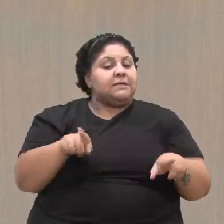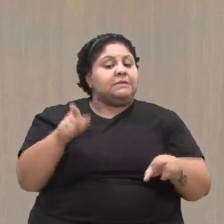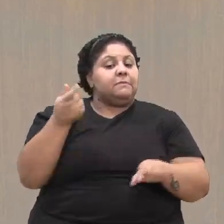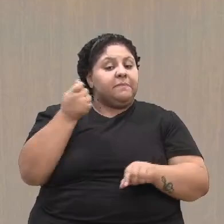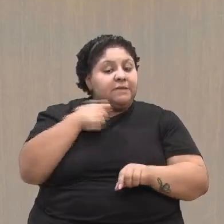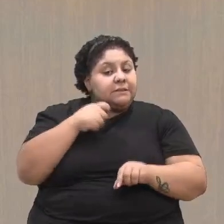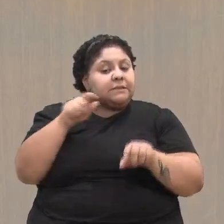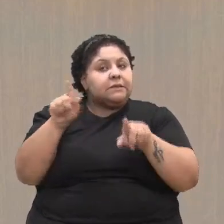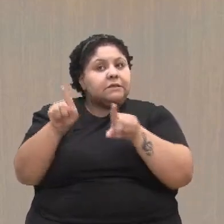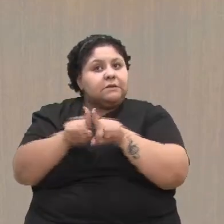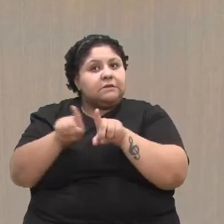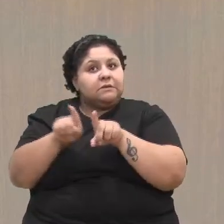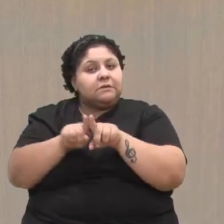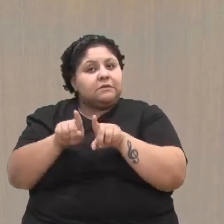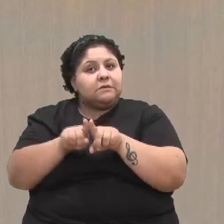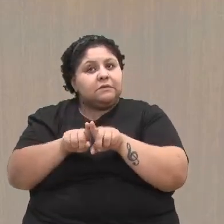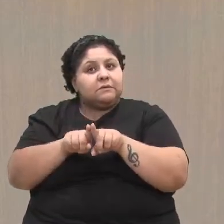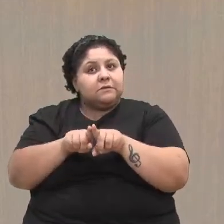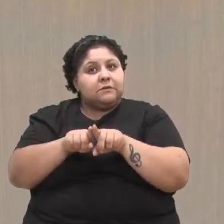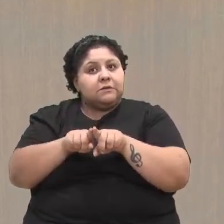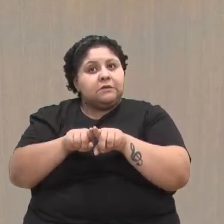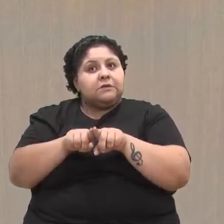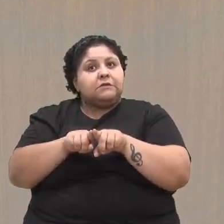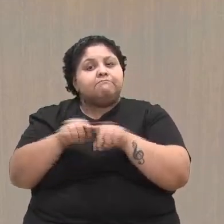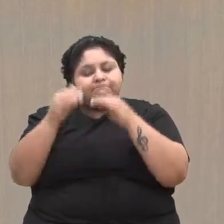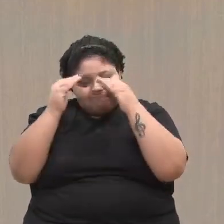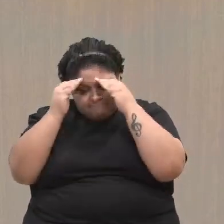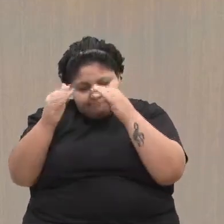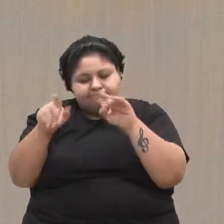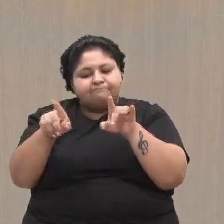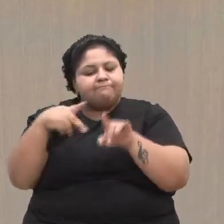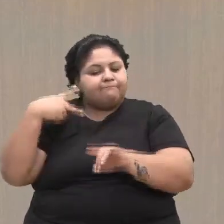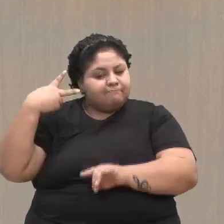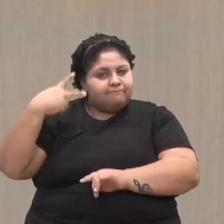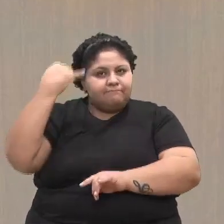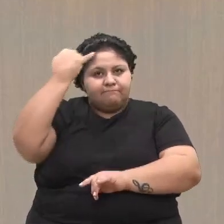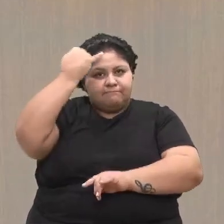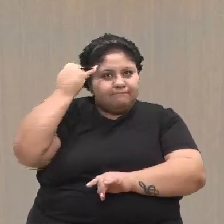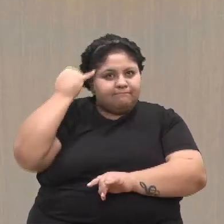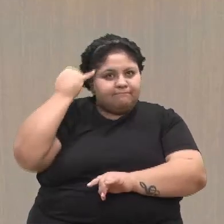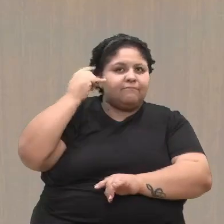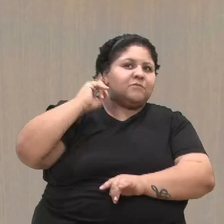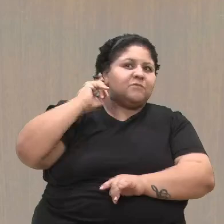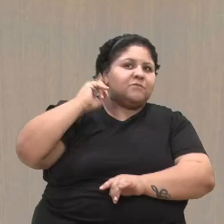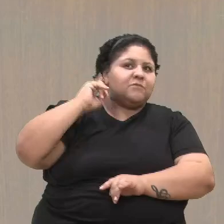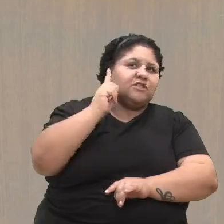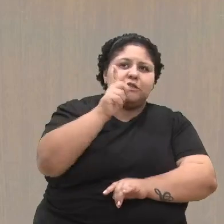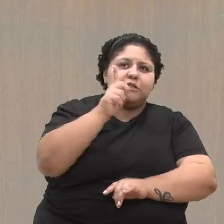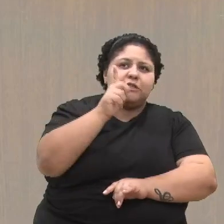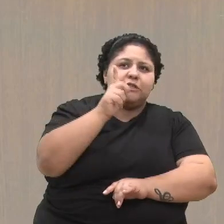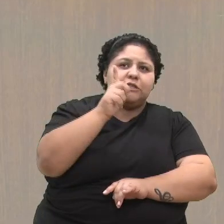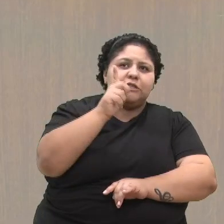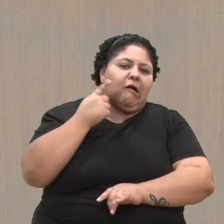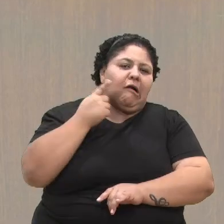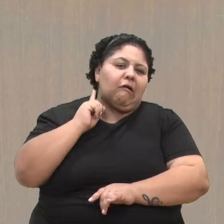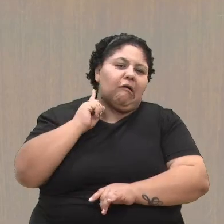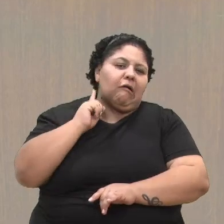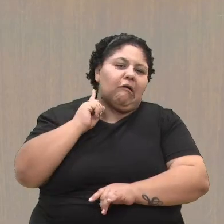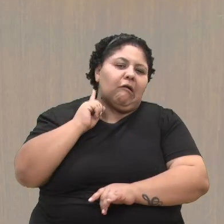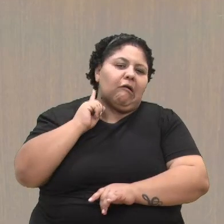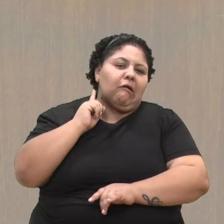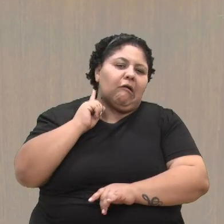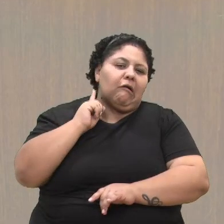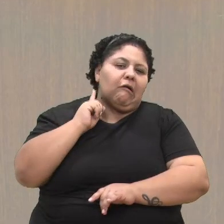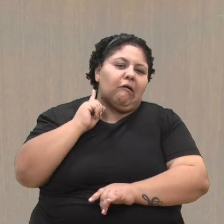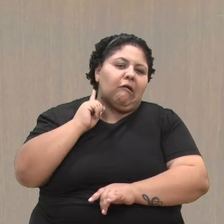precisamos concordar com o que o vereador D'Ambrosio diz, a questão do lixo, da água, do esgoto, do abastecimento,